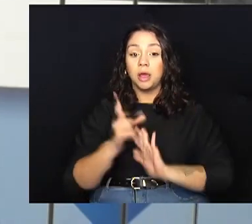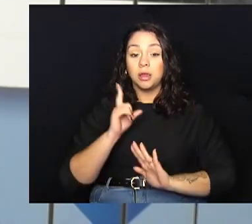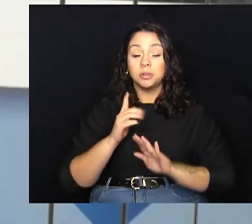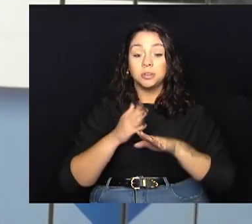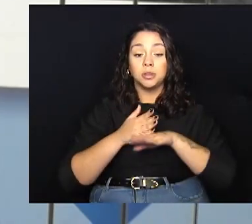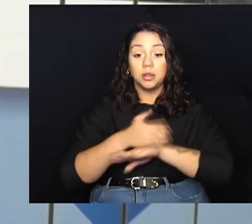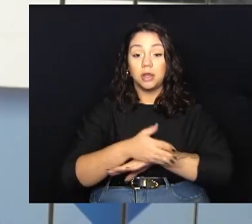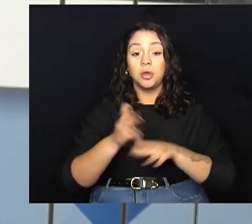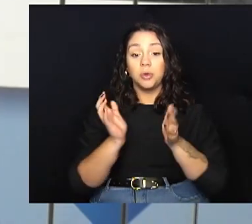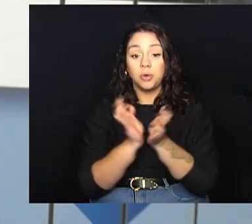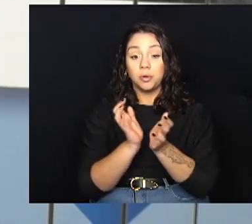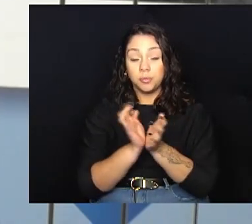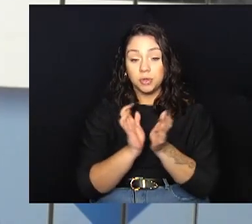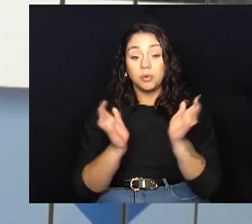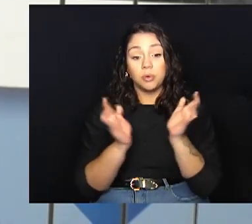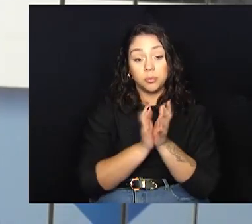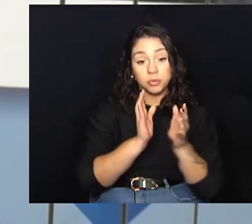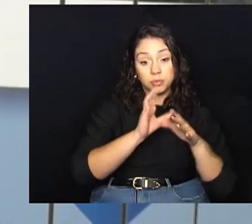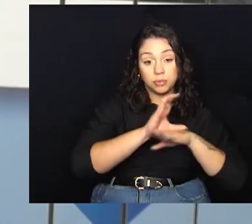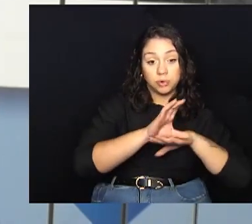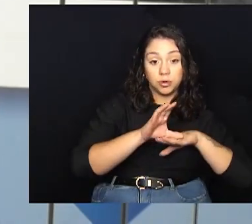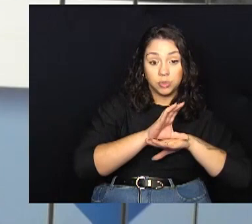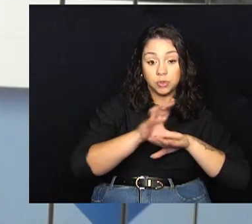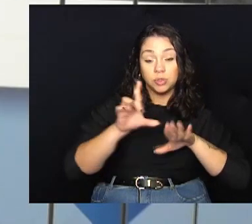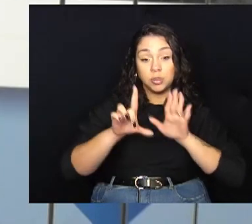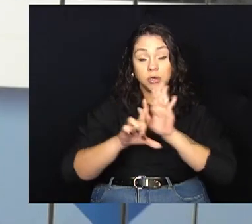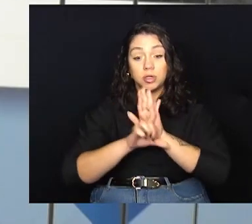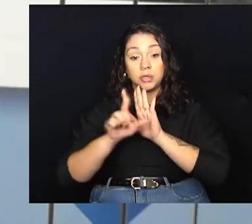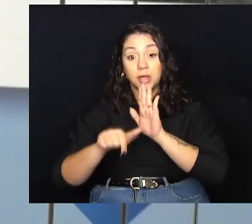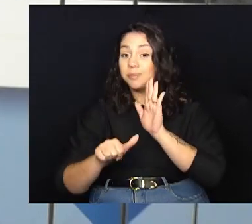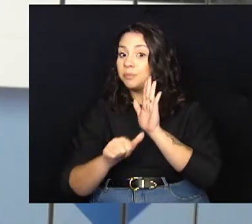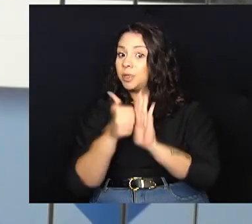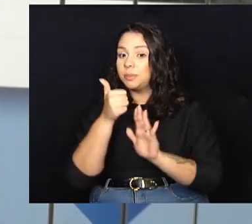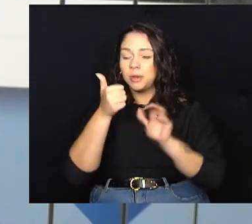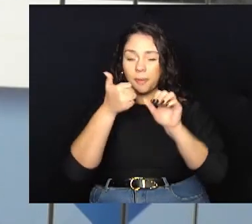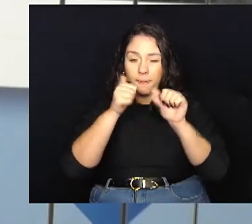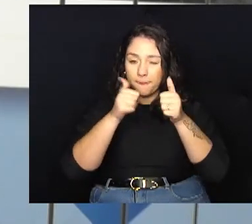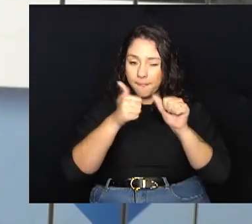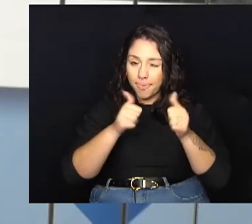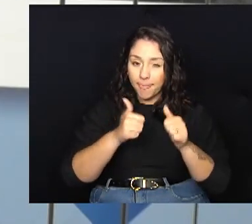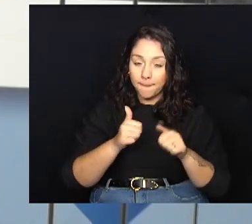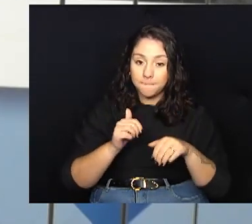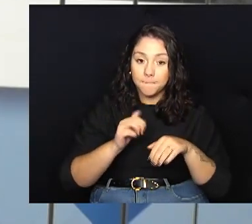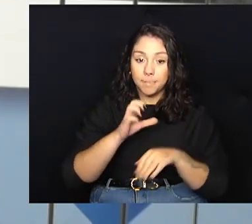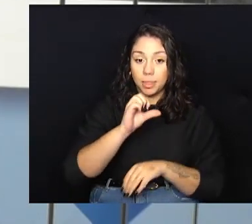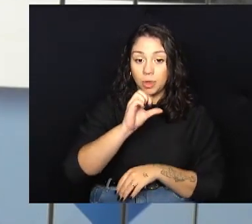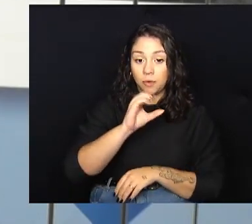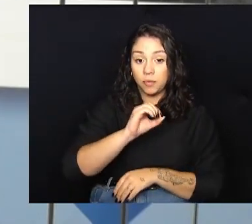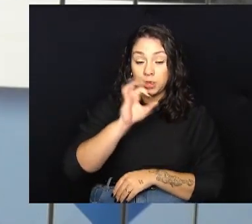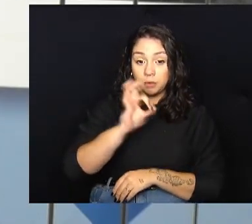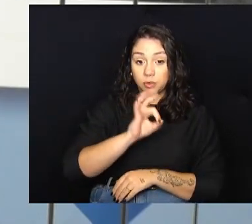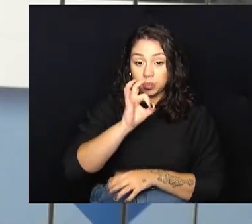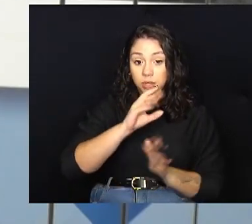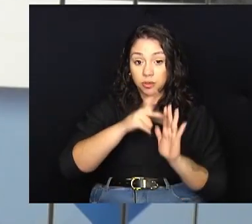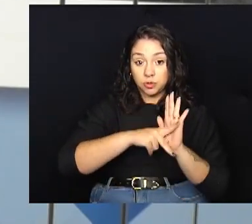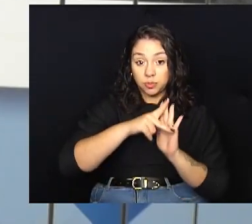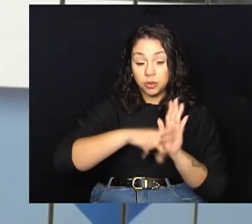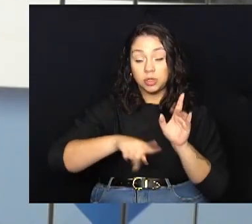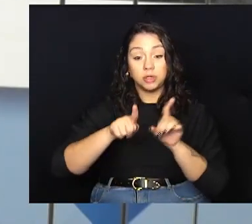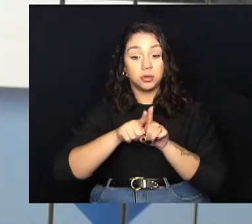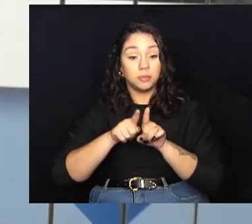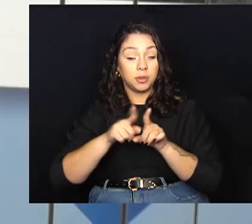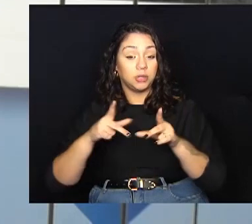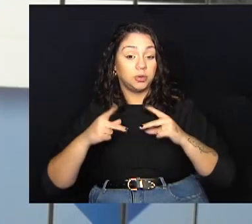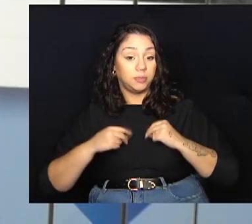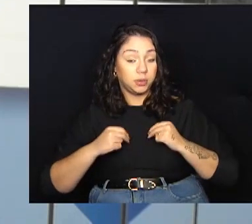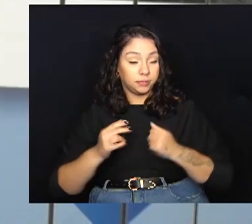comissões a comissão de constituição ilegalidade que a primeira que Analisa mais de 90% dos projetos e também as de mérito e